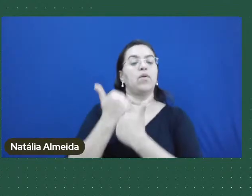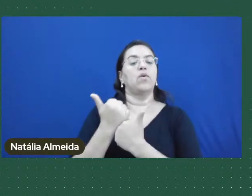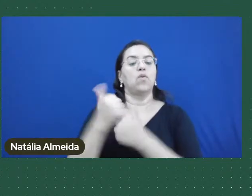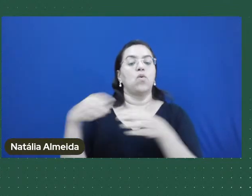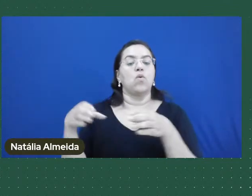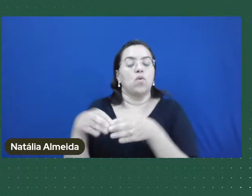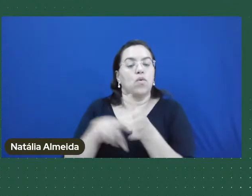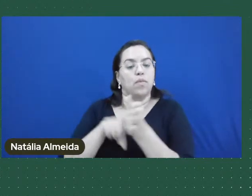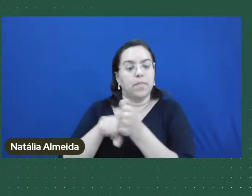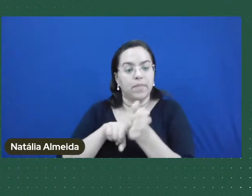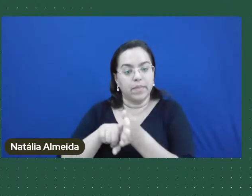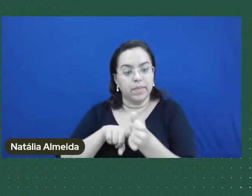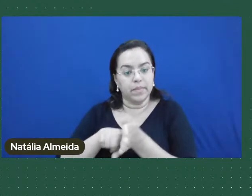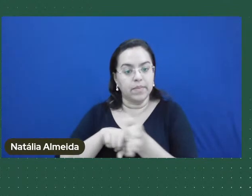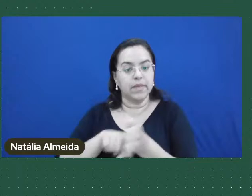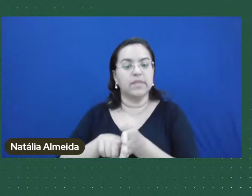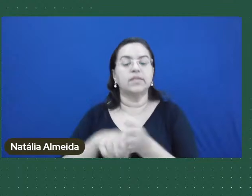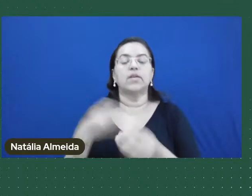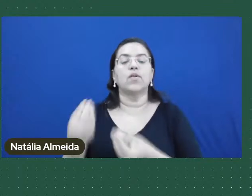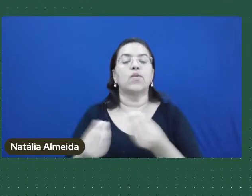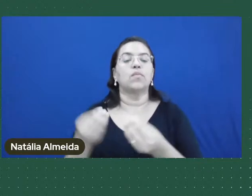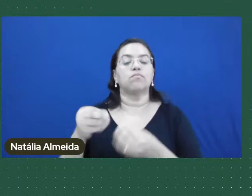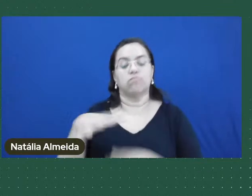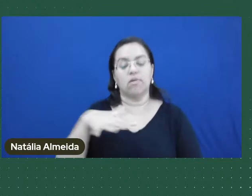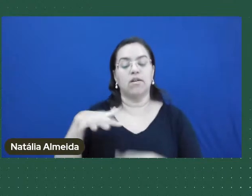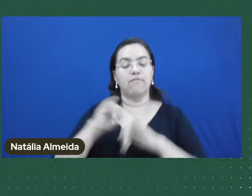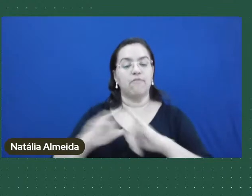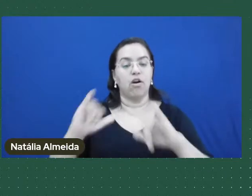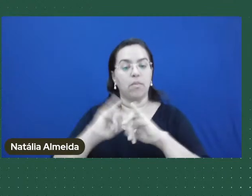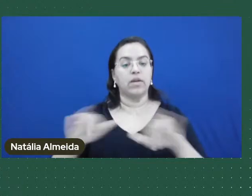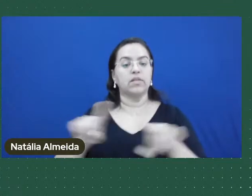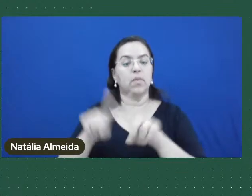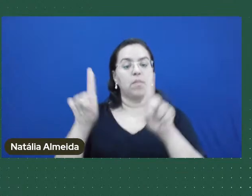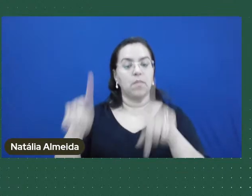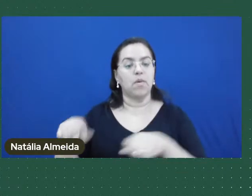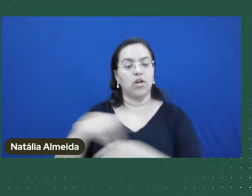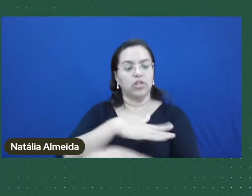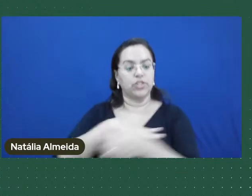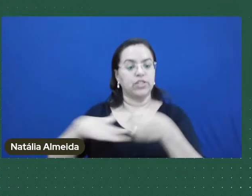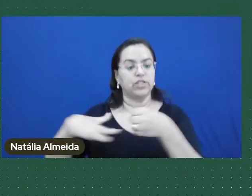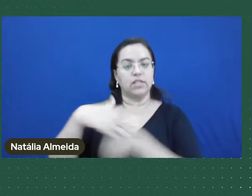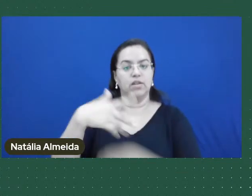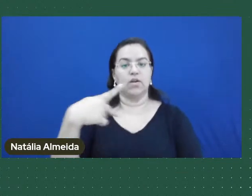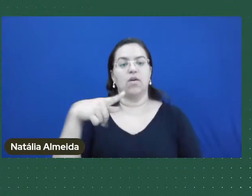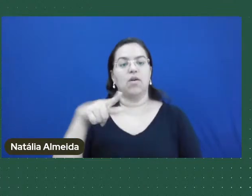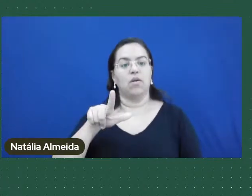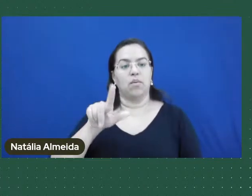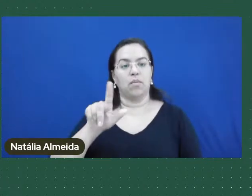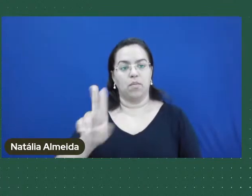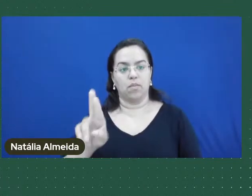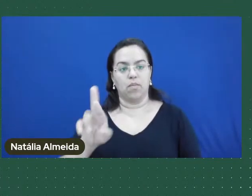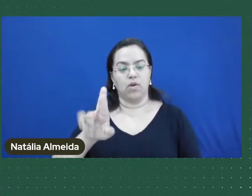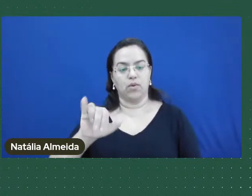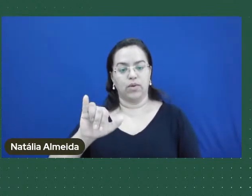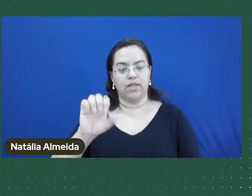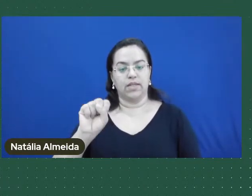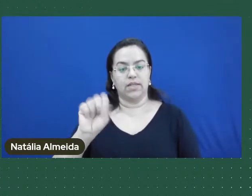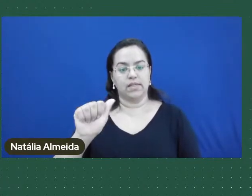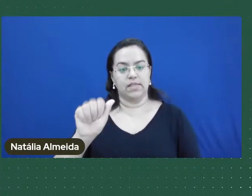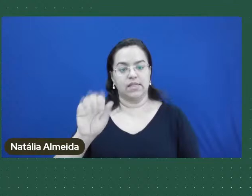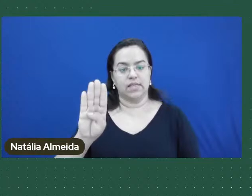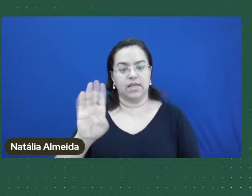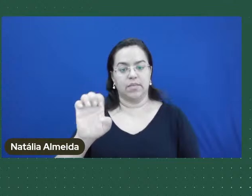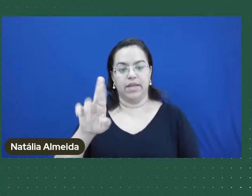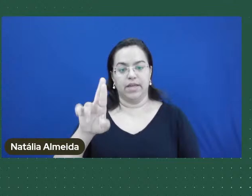em Representação da Informação, projeto de extensão Plurisaberes do Sistema de Bibliotecas, e aí já vai meu agradecimento ao